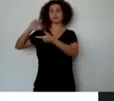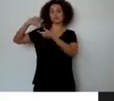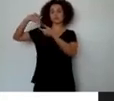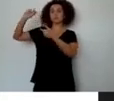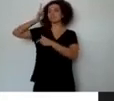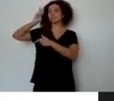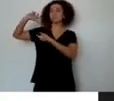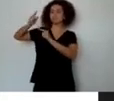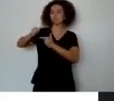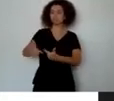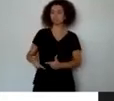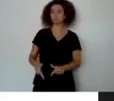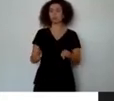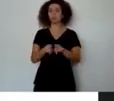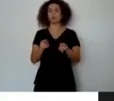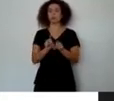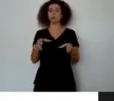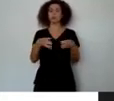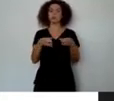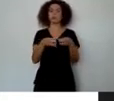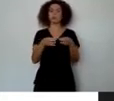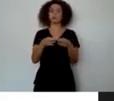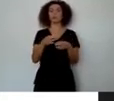de Preto, que é um coletivo audiovisual.